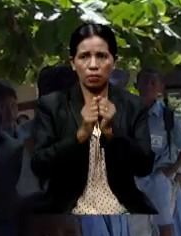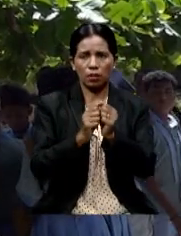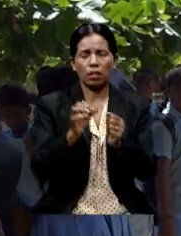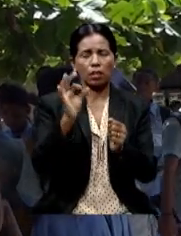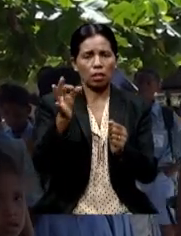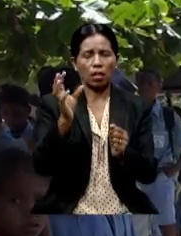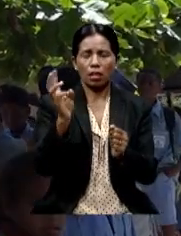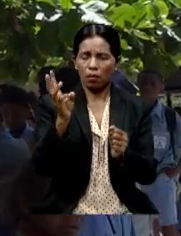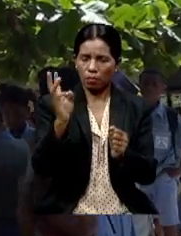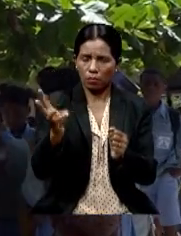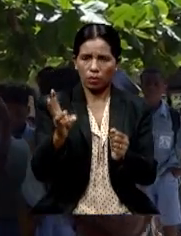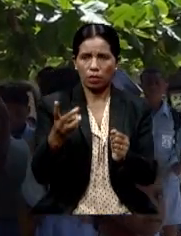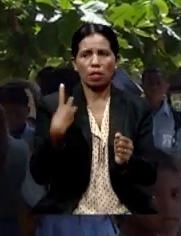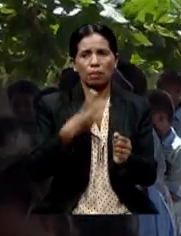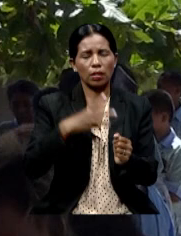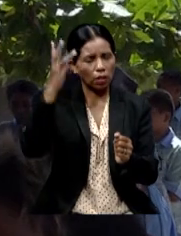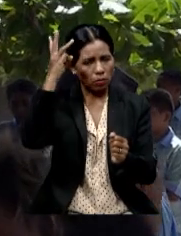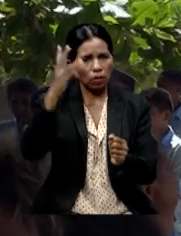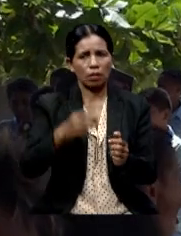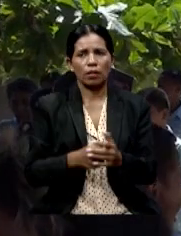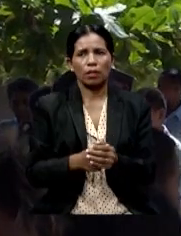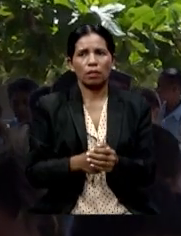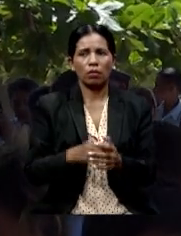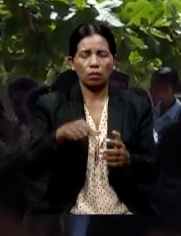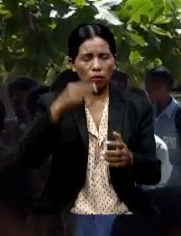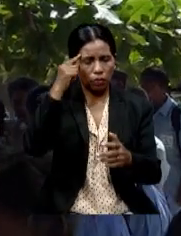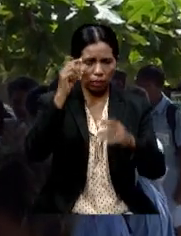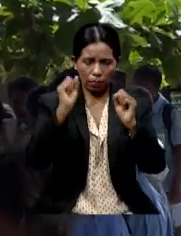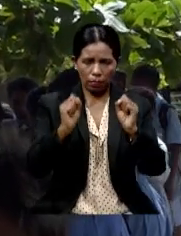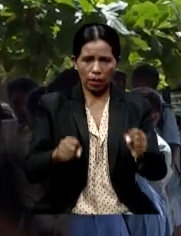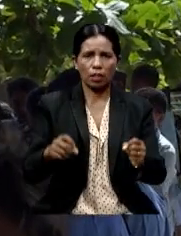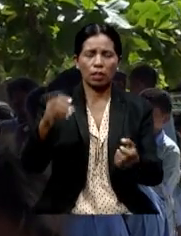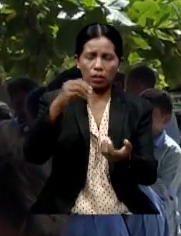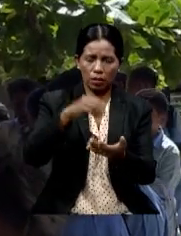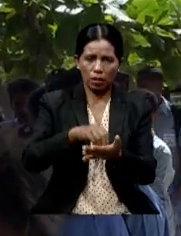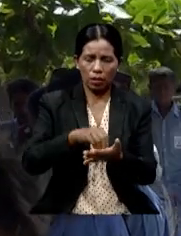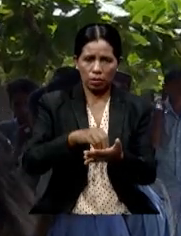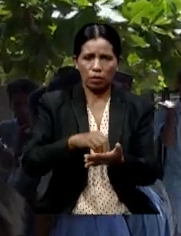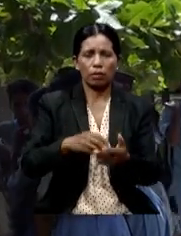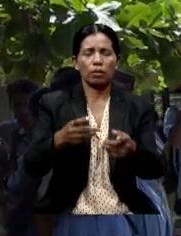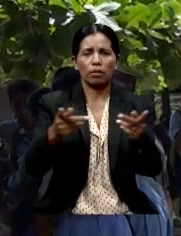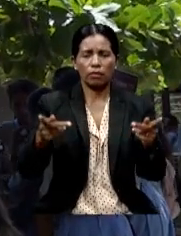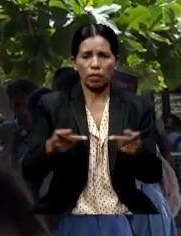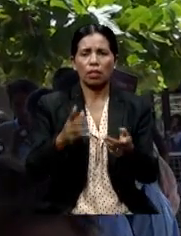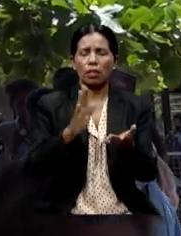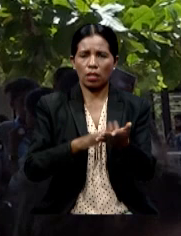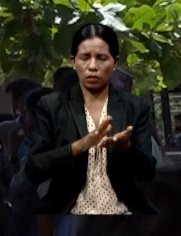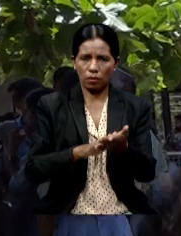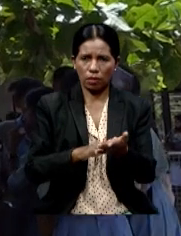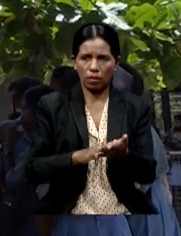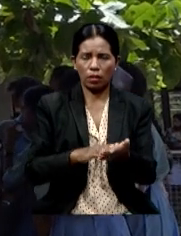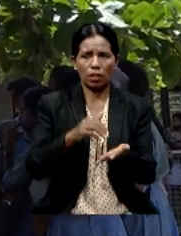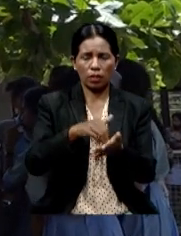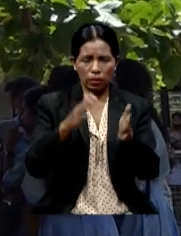tal de. Também dá nem a minha preocupação. Parte governo belecar cria tan condição escola. E